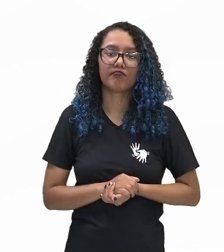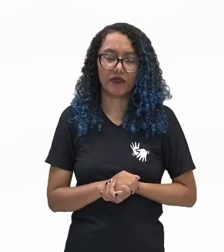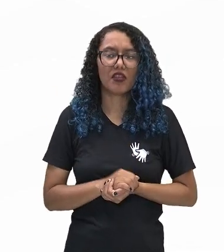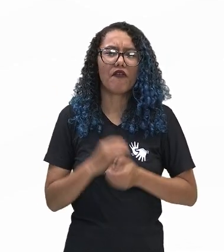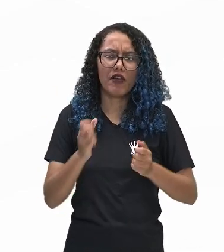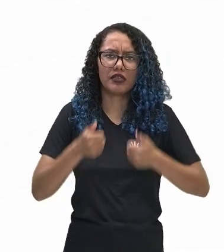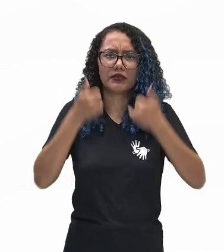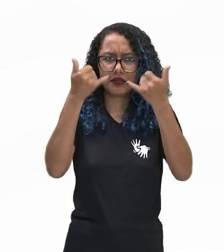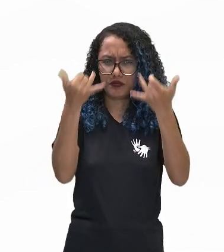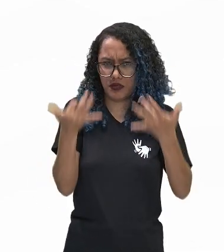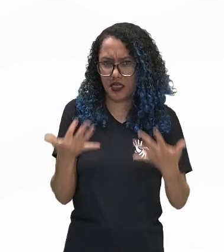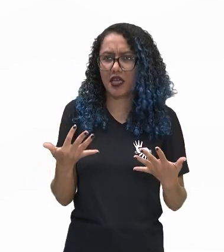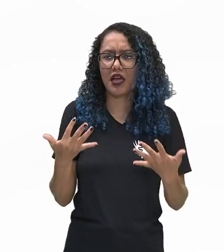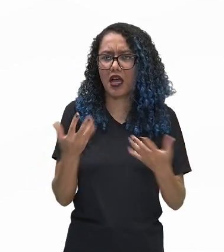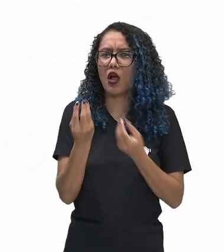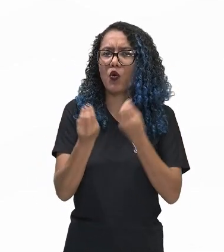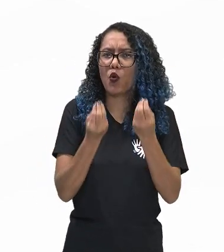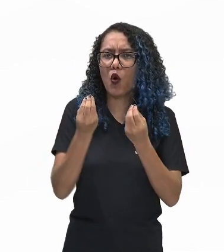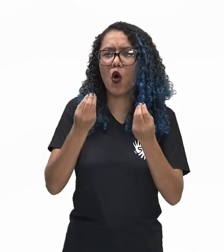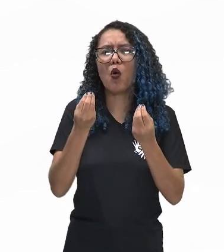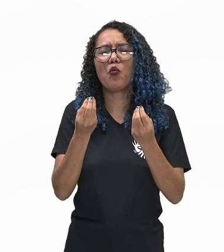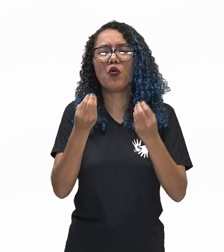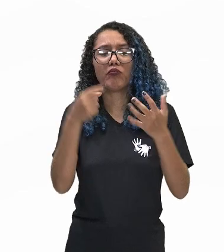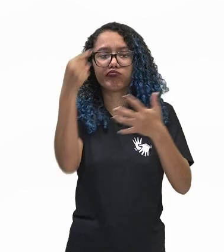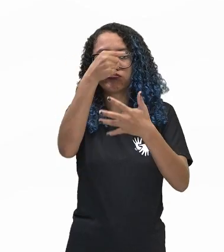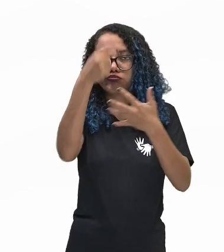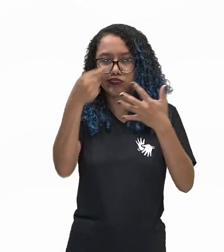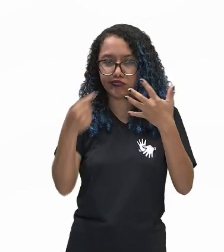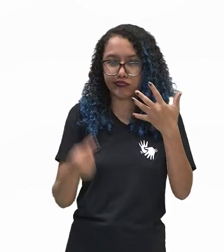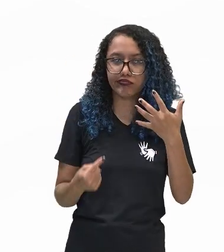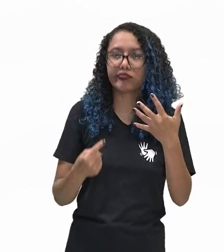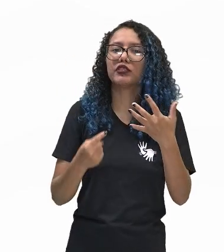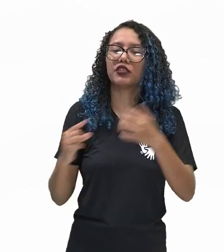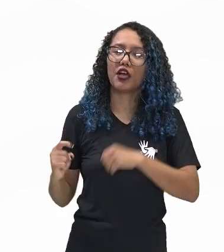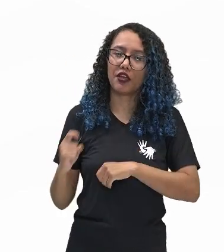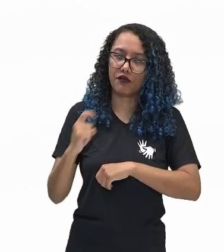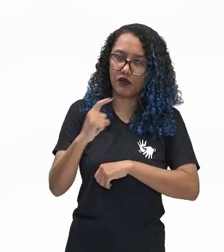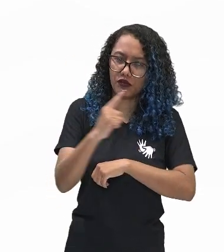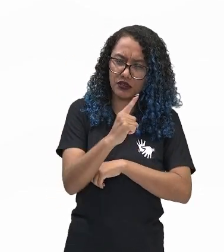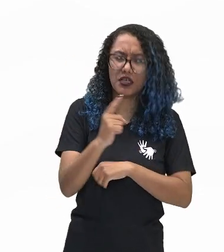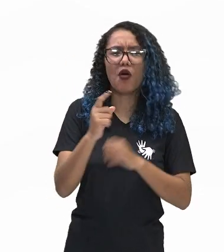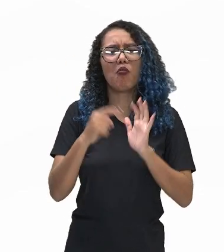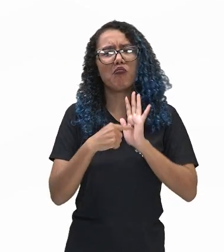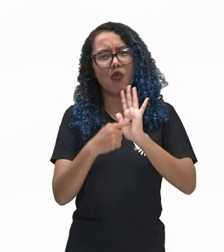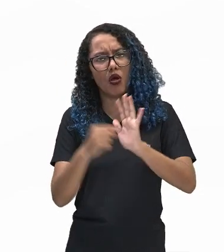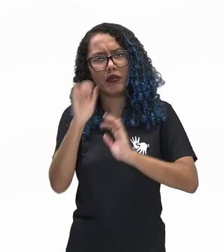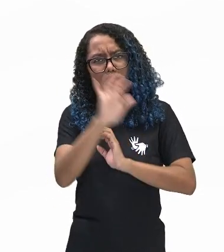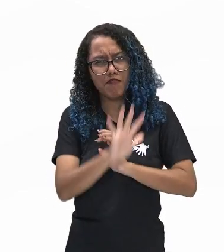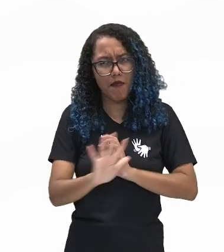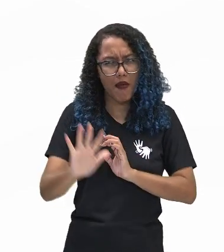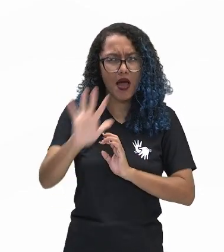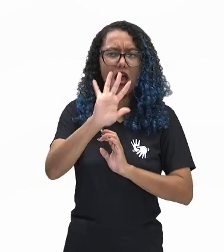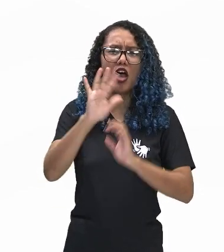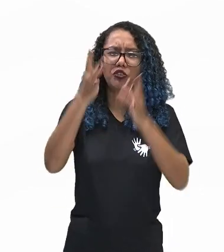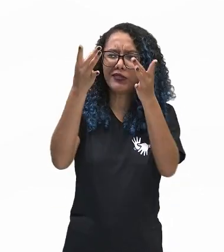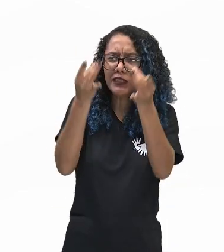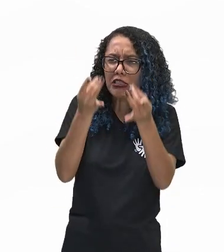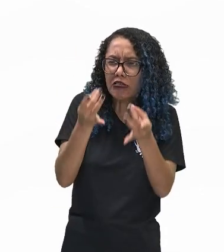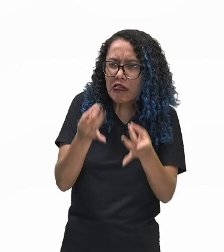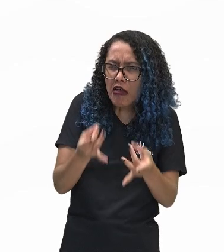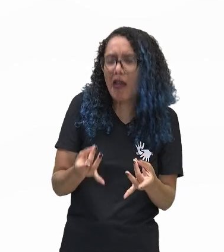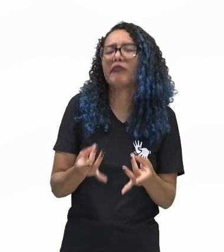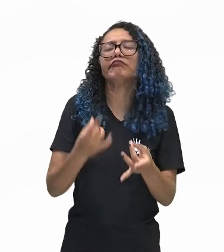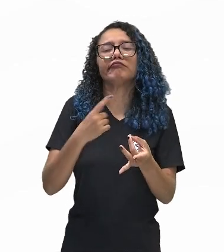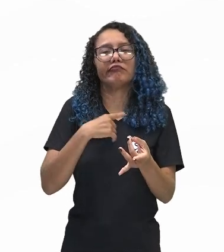também sobre Esse aspecto evolutivo com bastante ilustração com bastante aprofundamento Tá bom